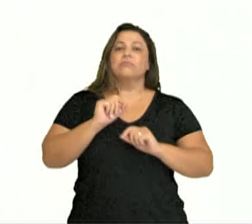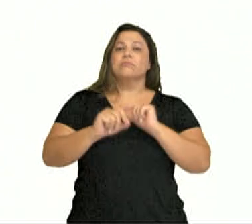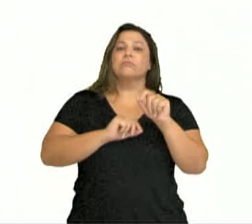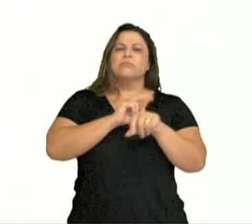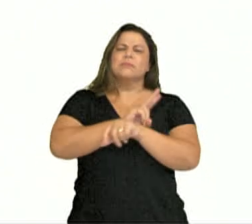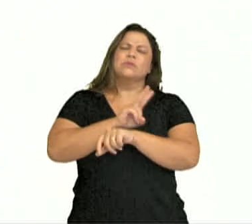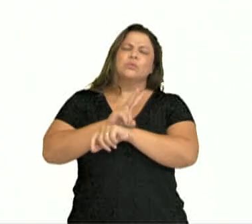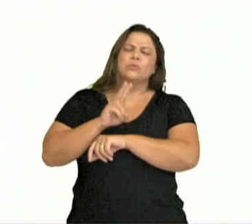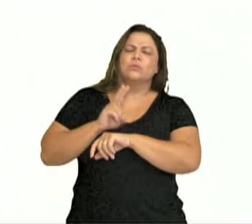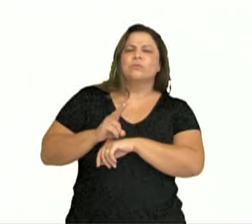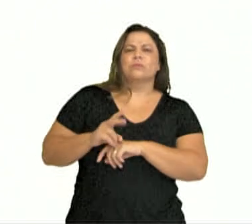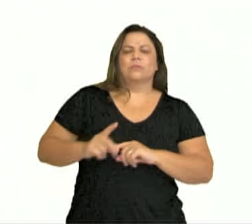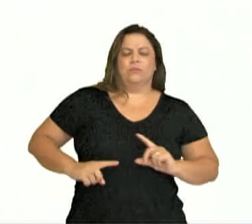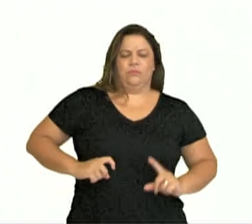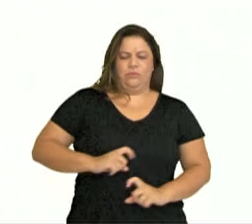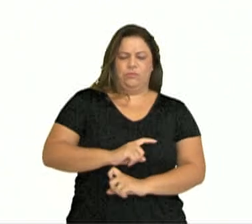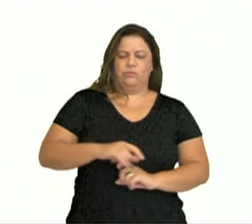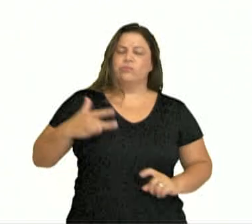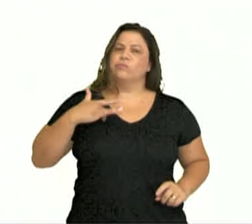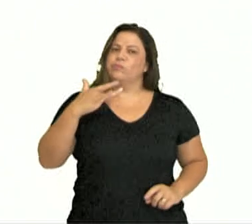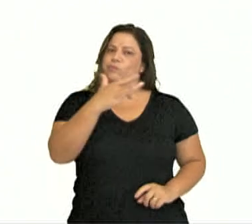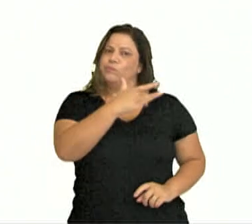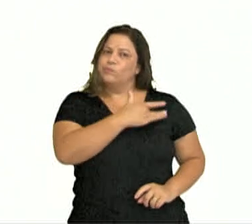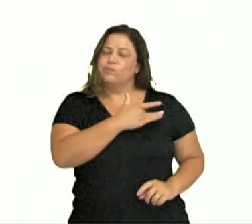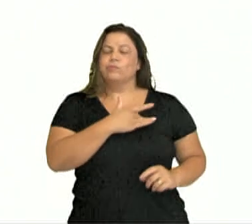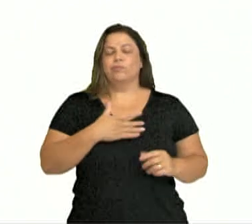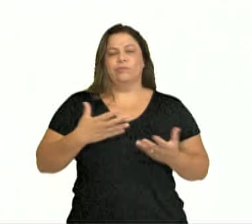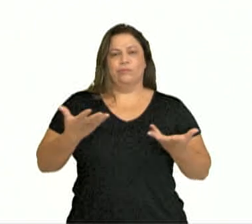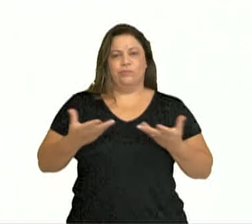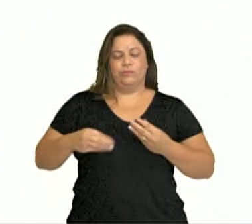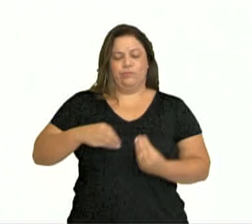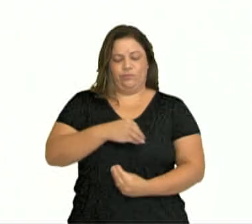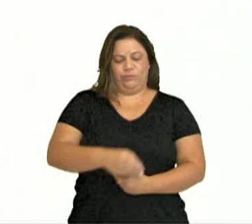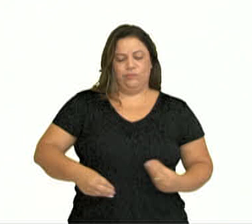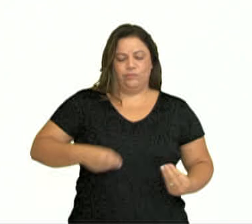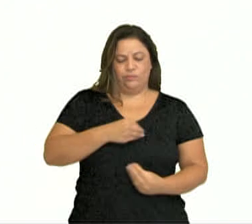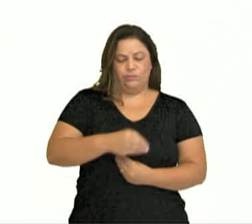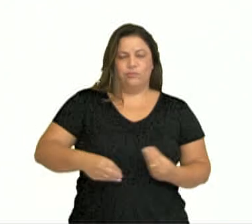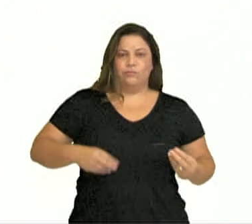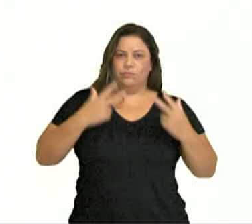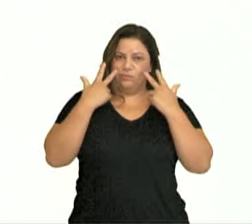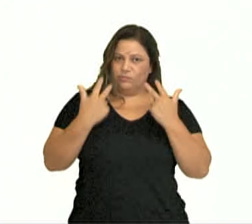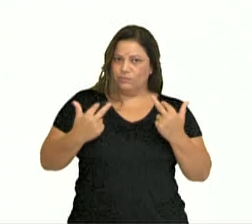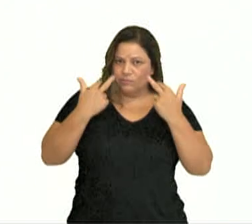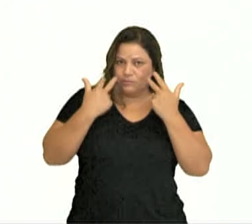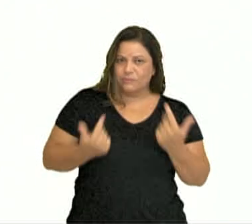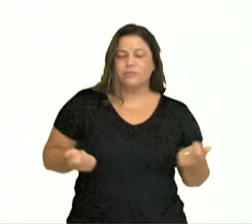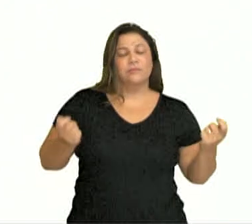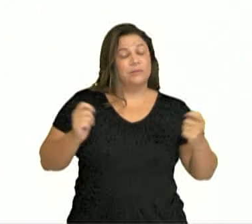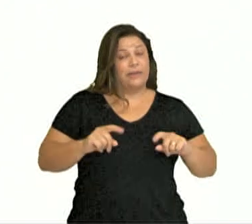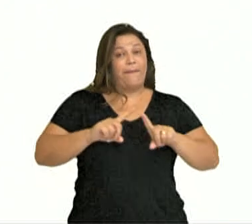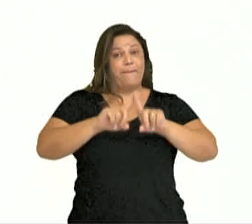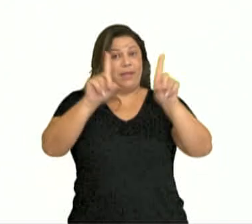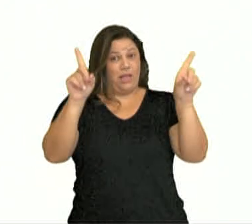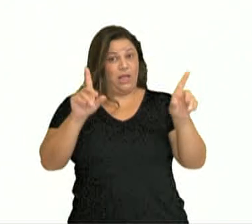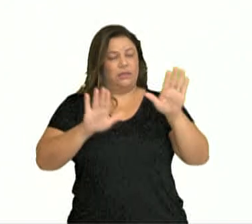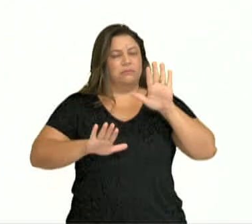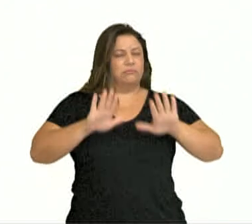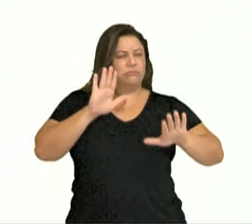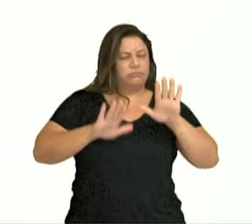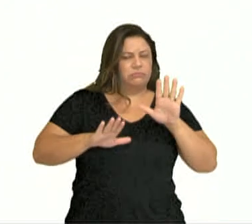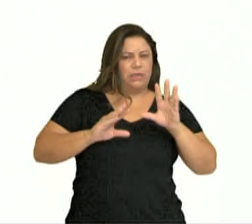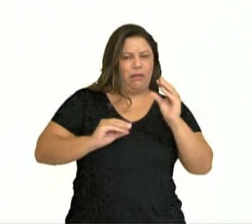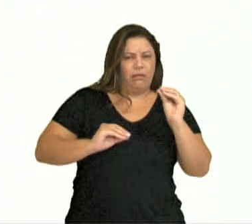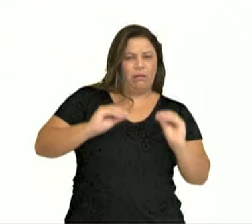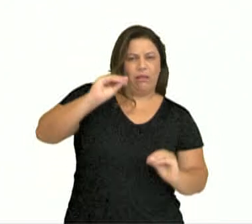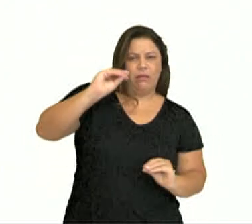intestino saudável, funcionamento normal do nosso sistema. Porém, alguns fatores acabam desregulando